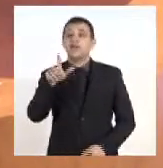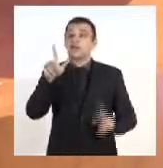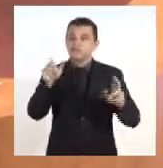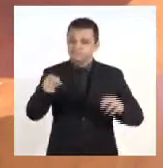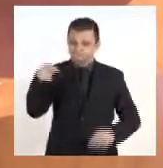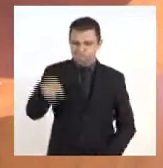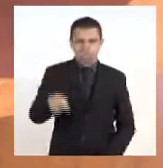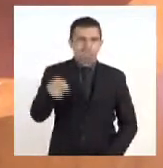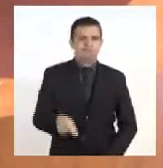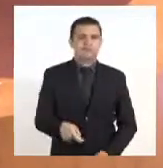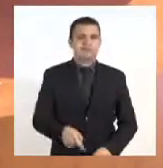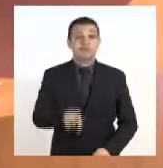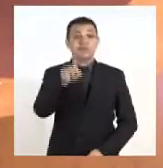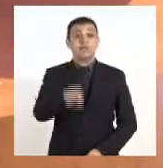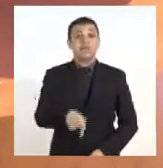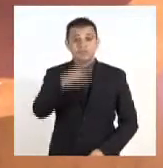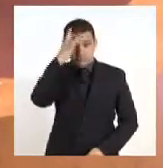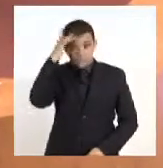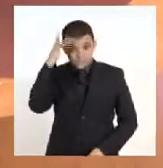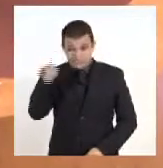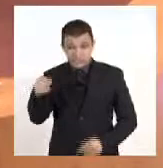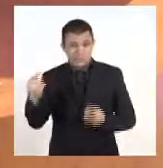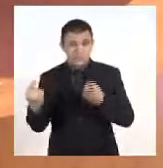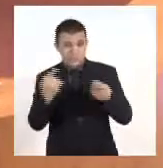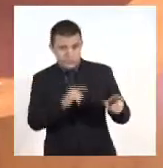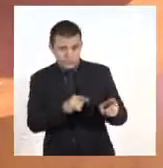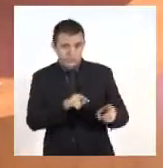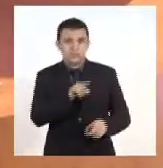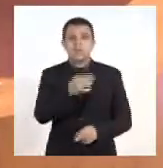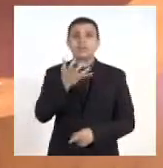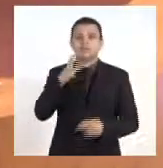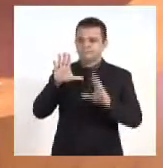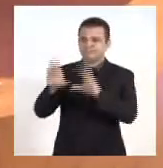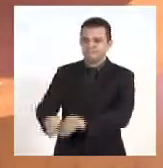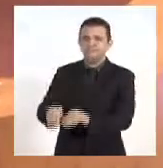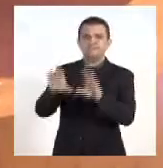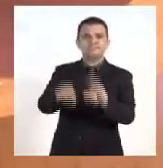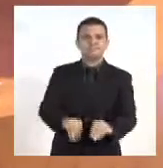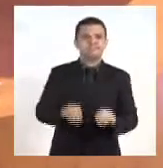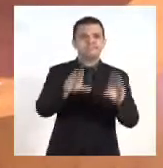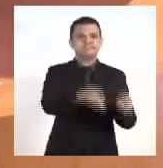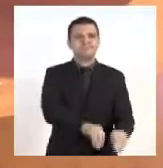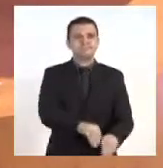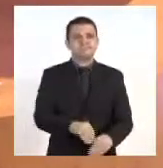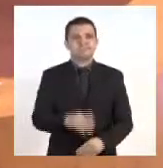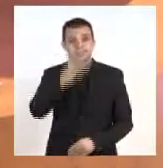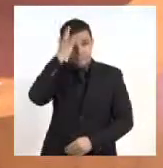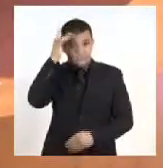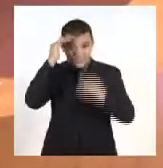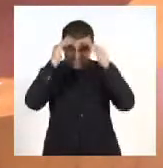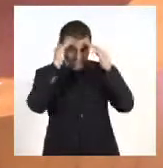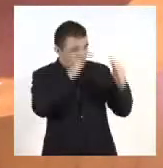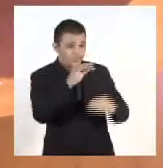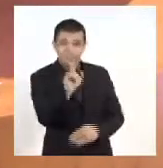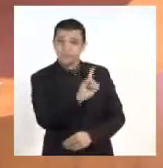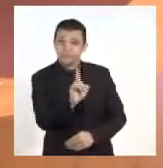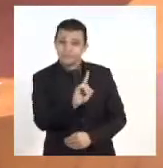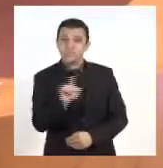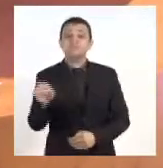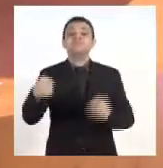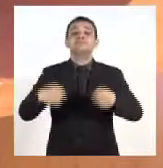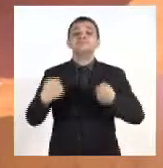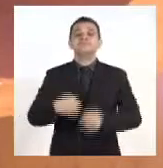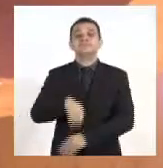mundo que não reza a sua cartilha agora vai ter que ficar mudo. Mudo.